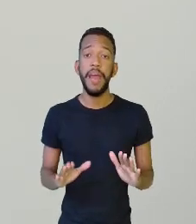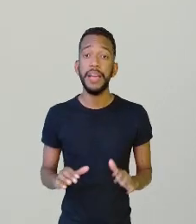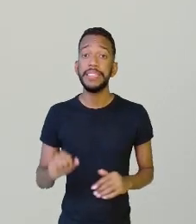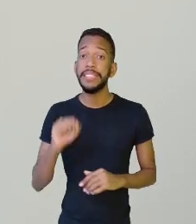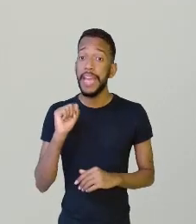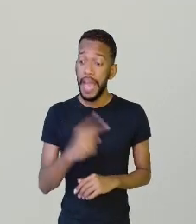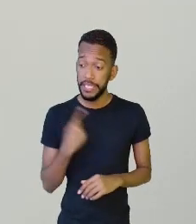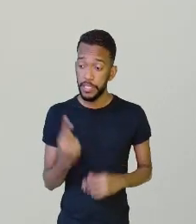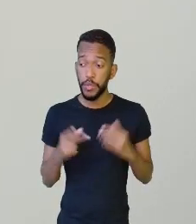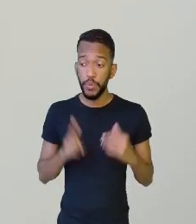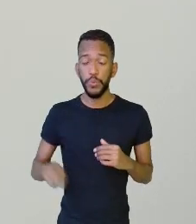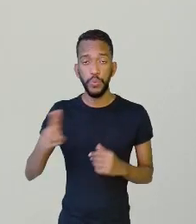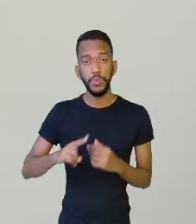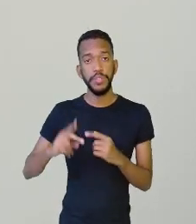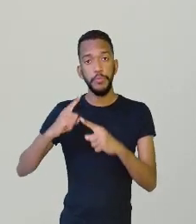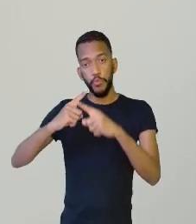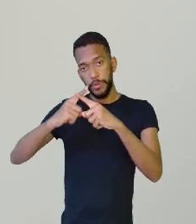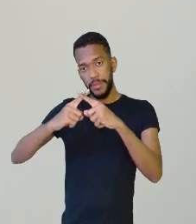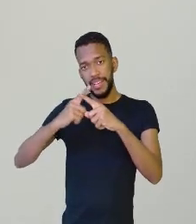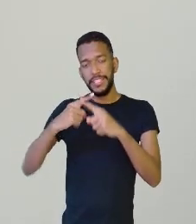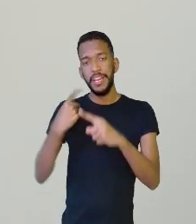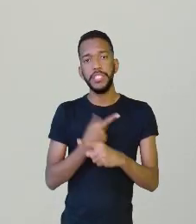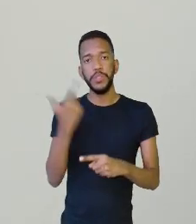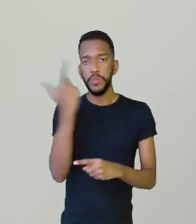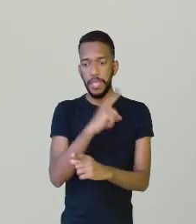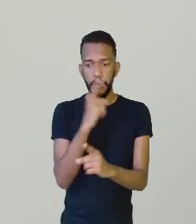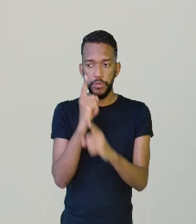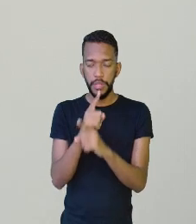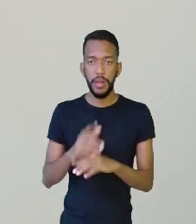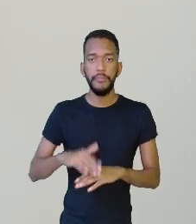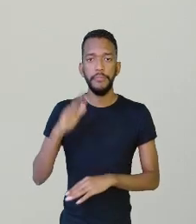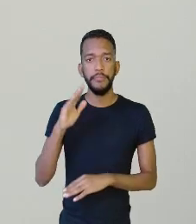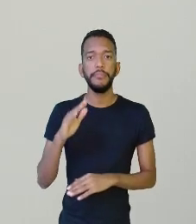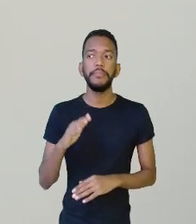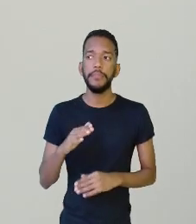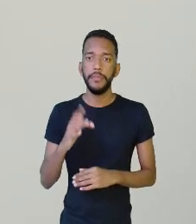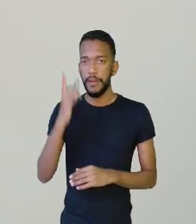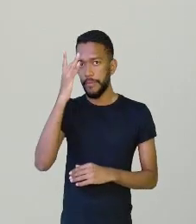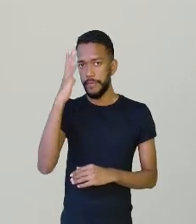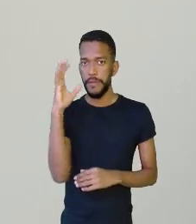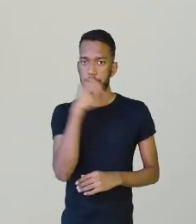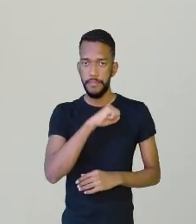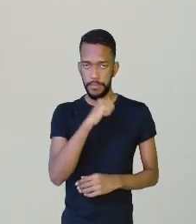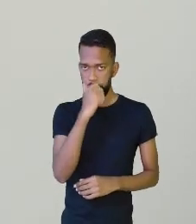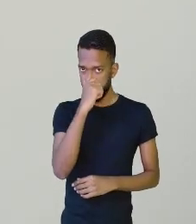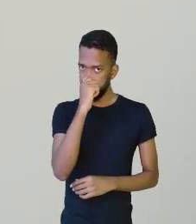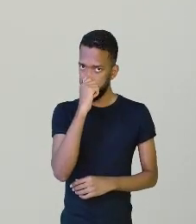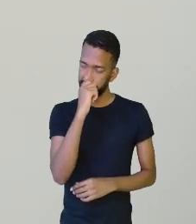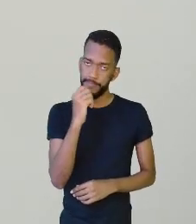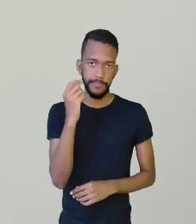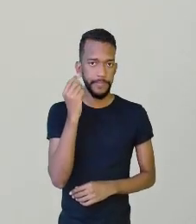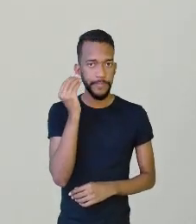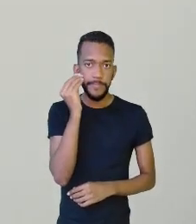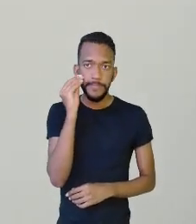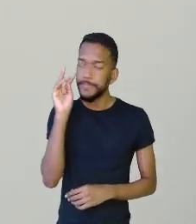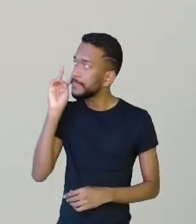quando a gente usa a multiplicação, a gente encontra o resultado mais rápido, certo? Vamos